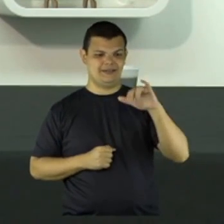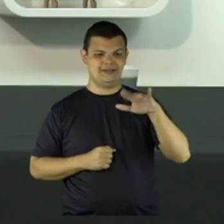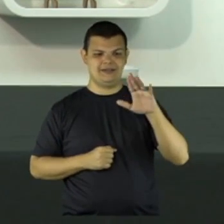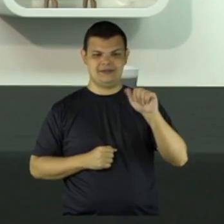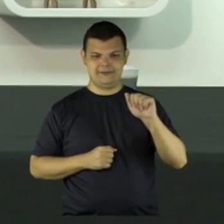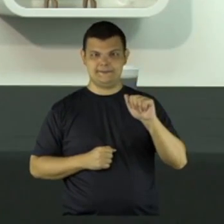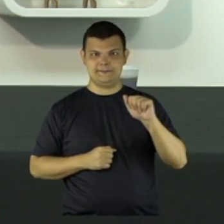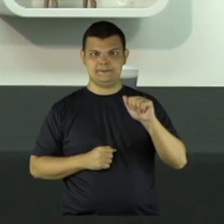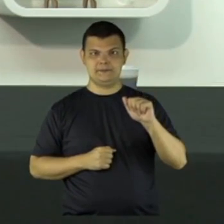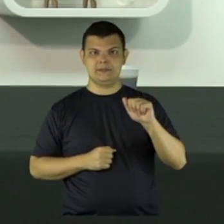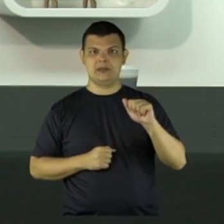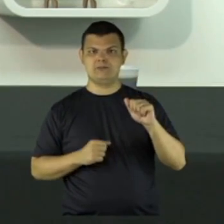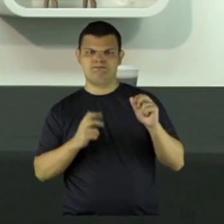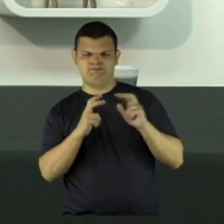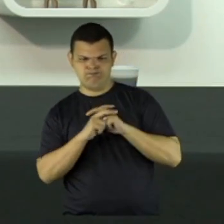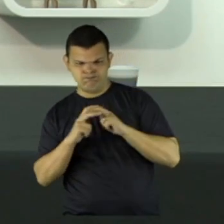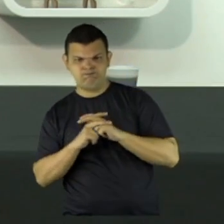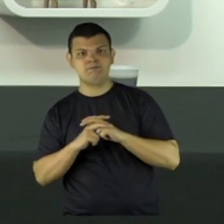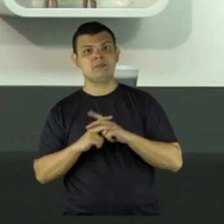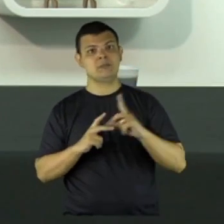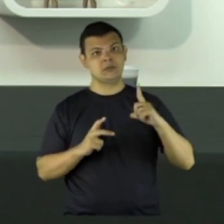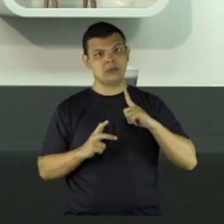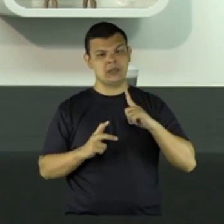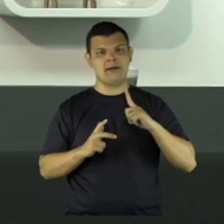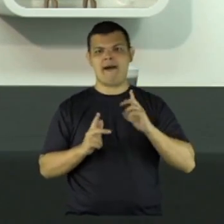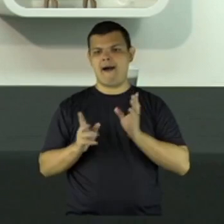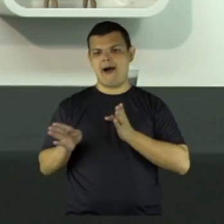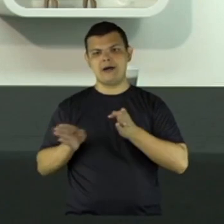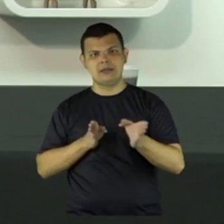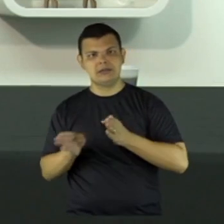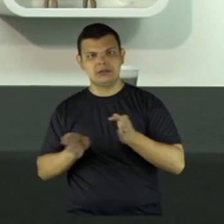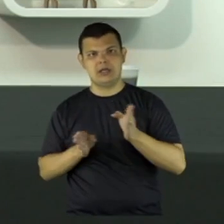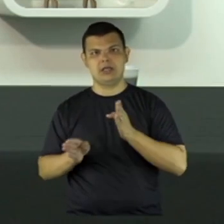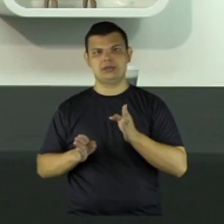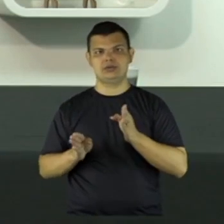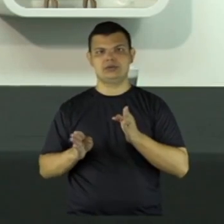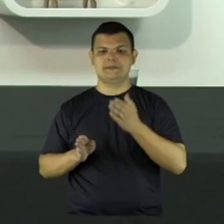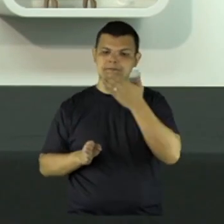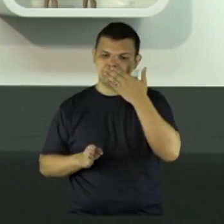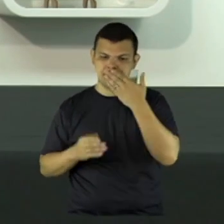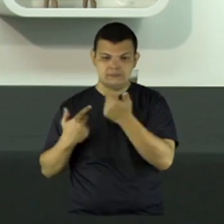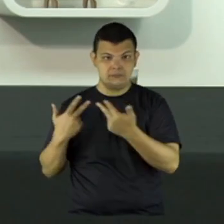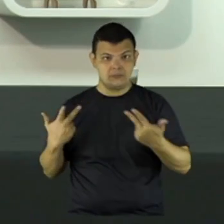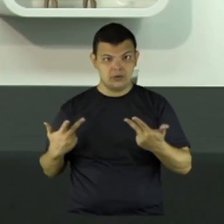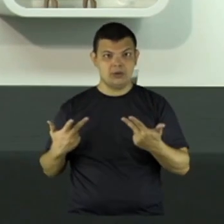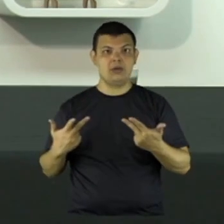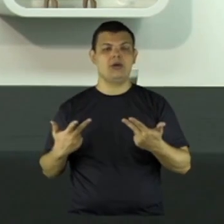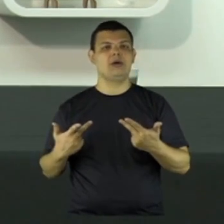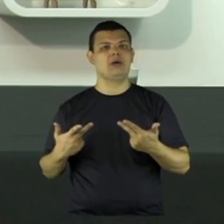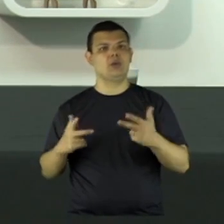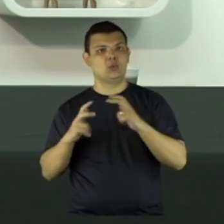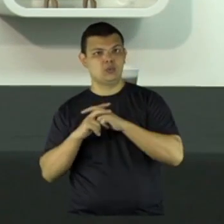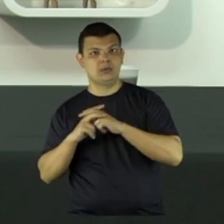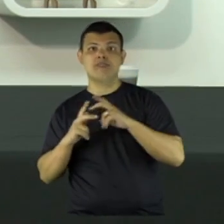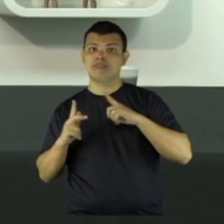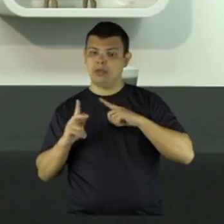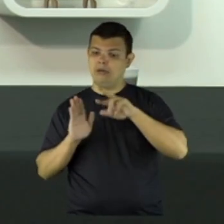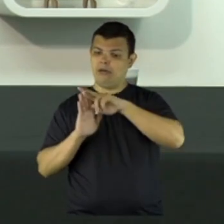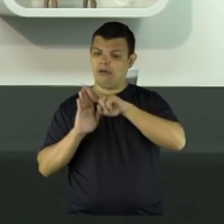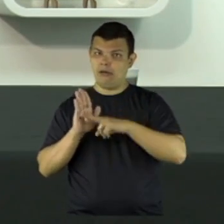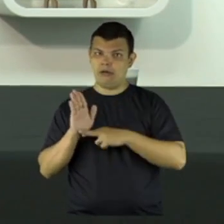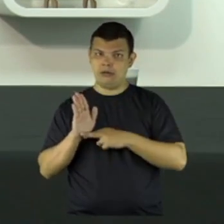luta, quando você tem acesso a uma modalidade de luta, você aprende o quê? Um sistema de